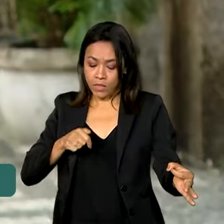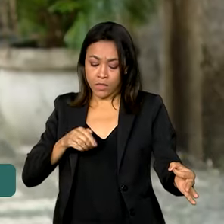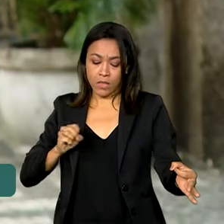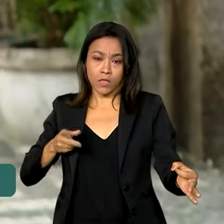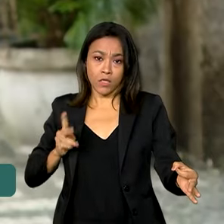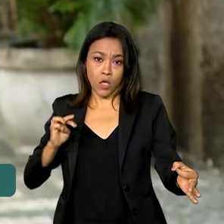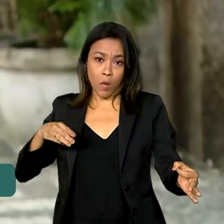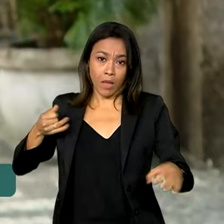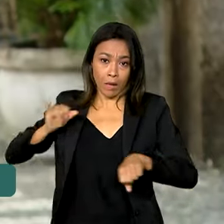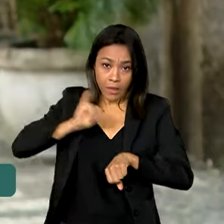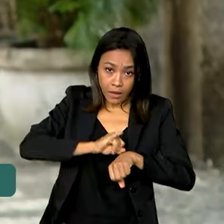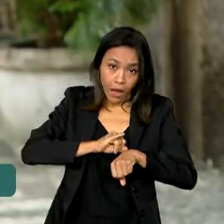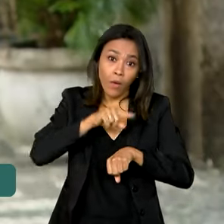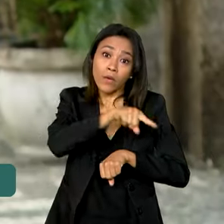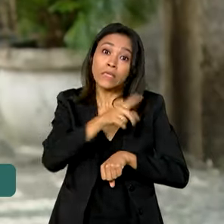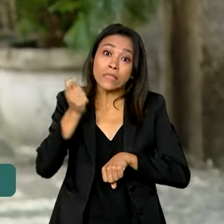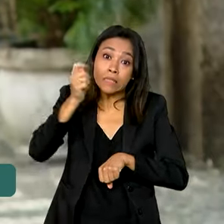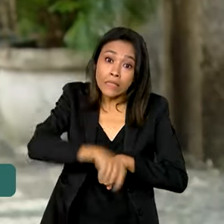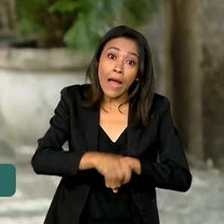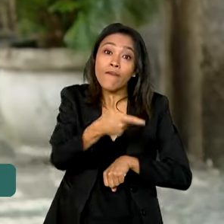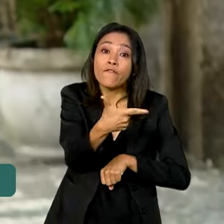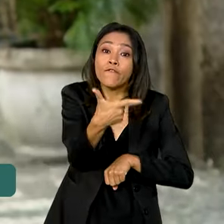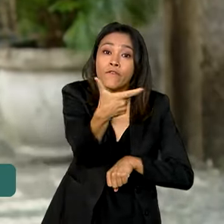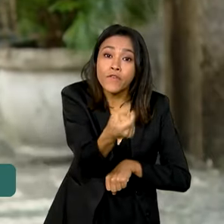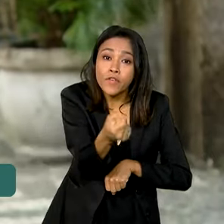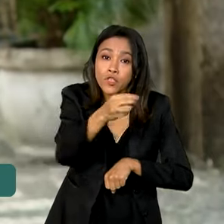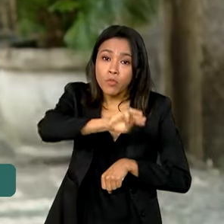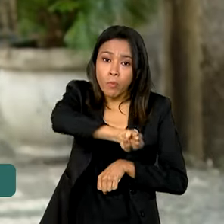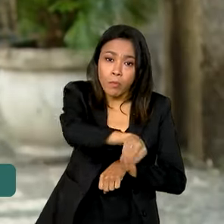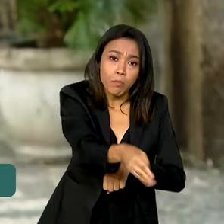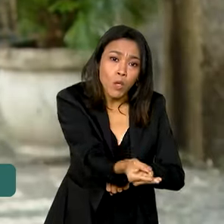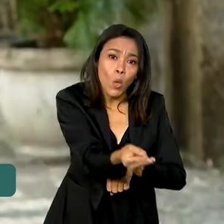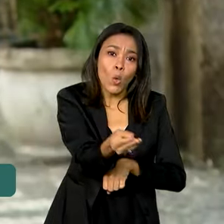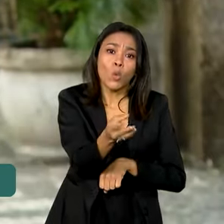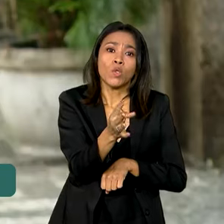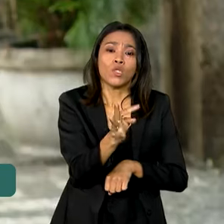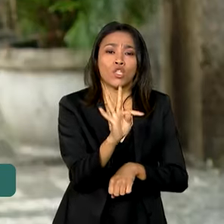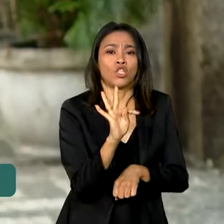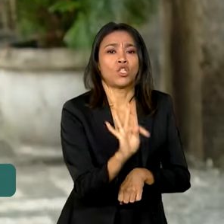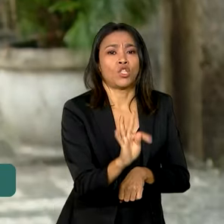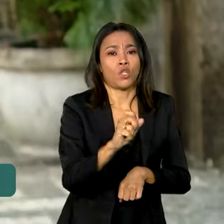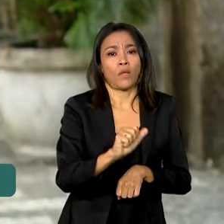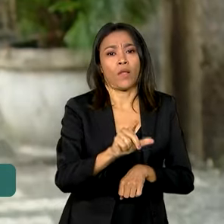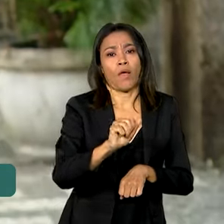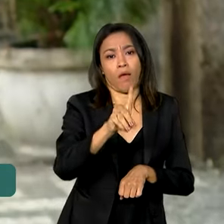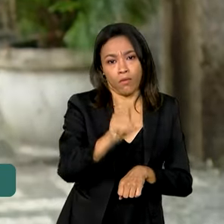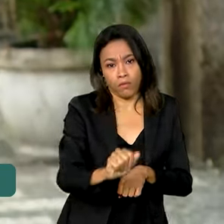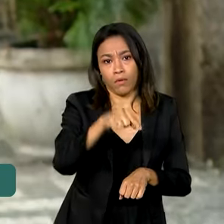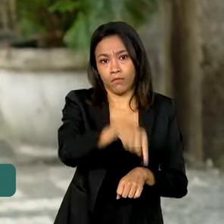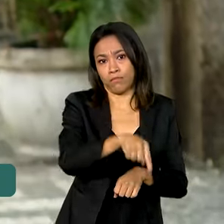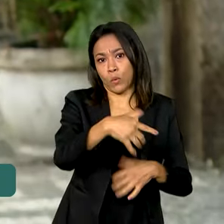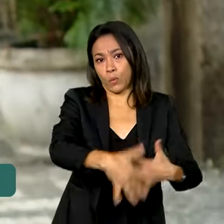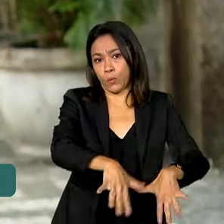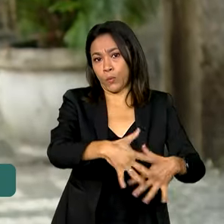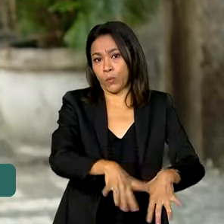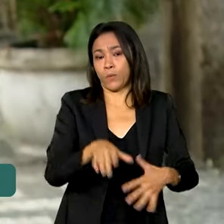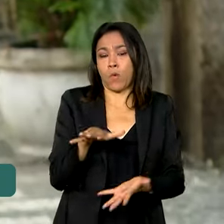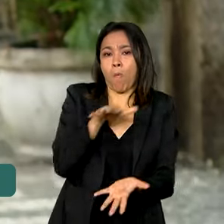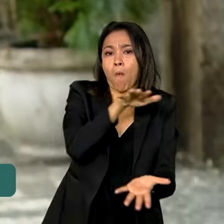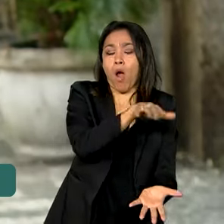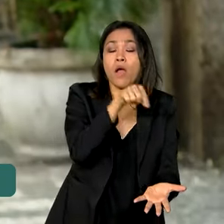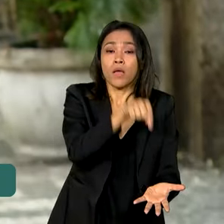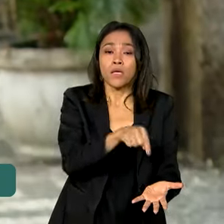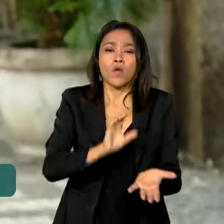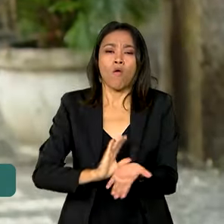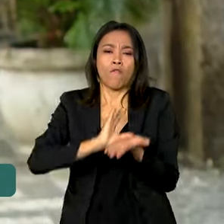capacidade aí de armazenar 20 milhões de toneladas. A estimativa de investimento no local